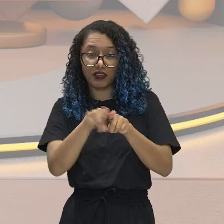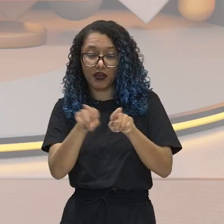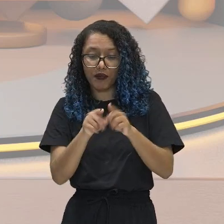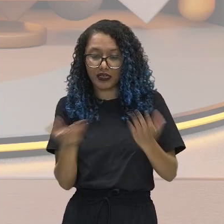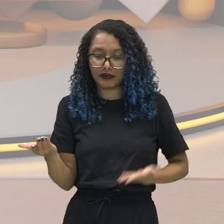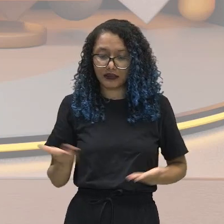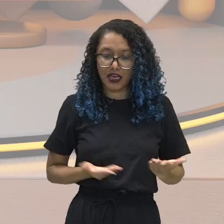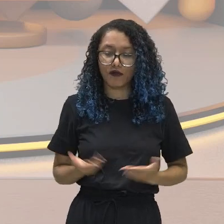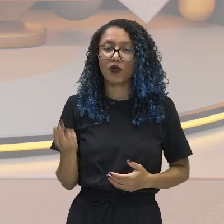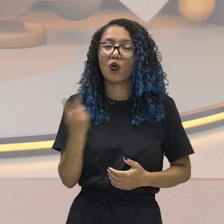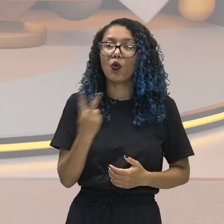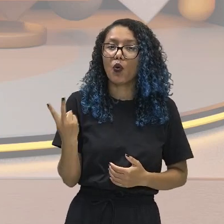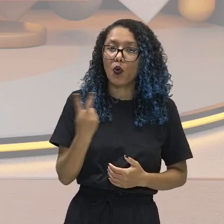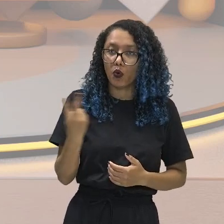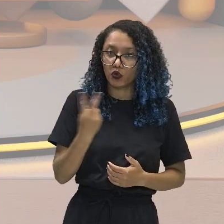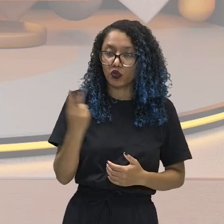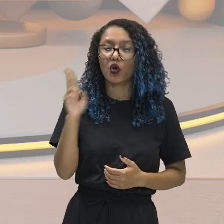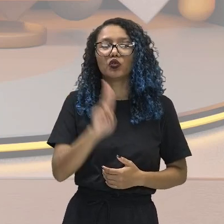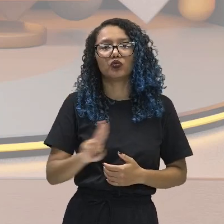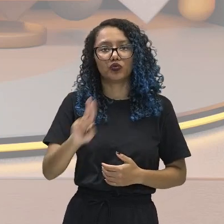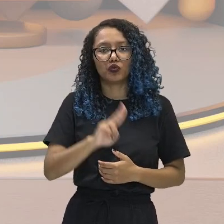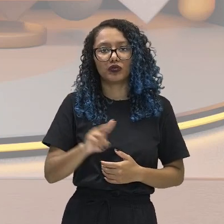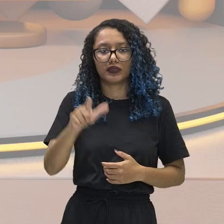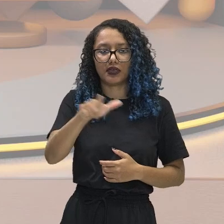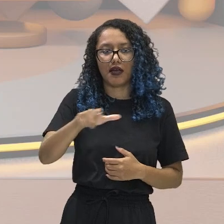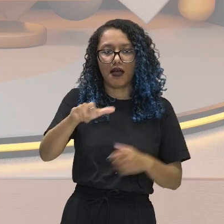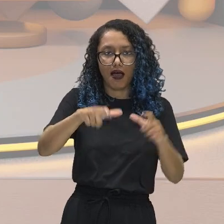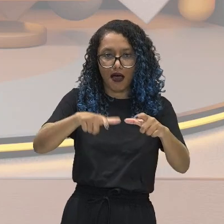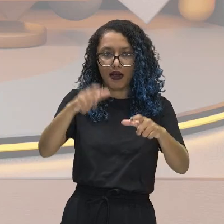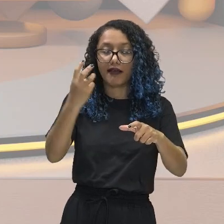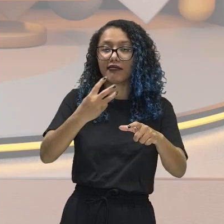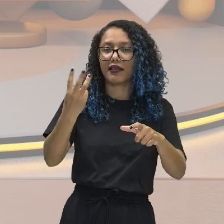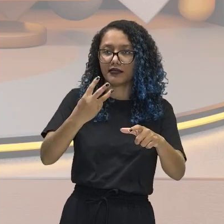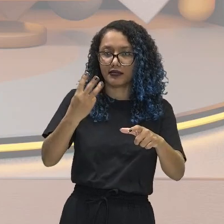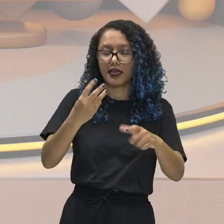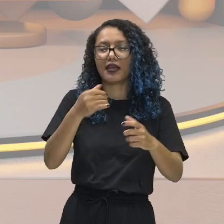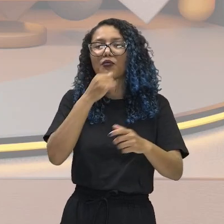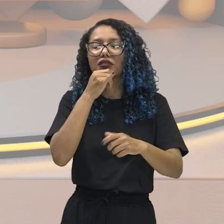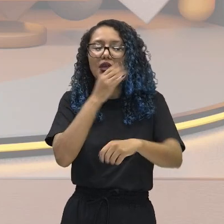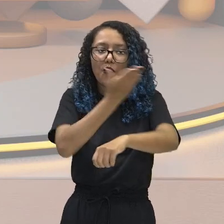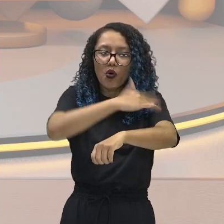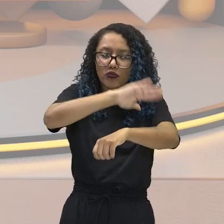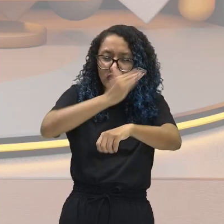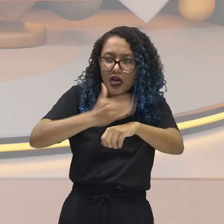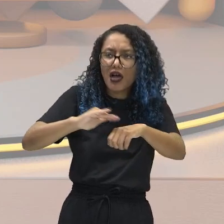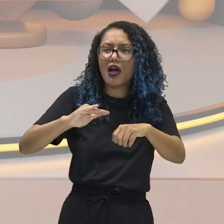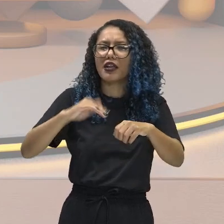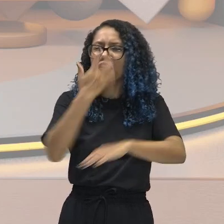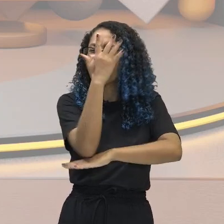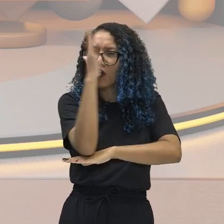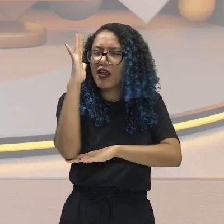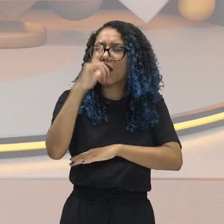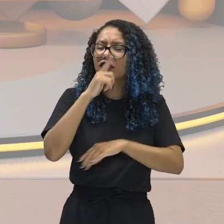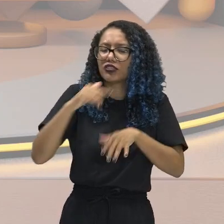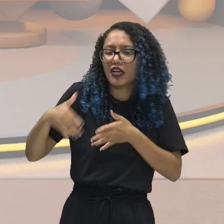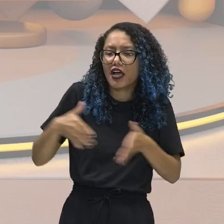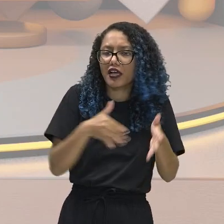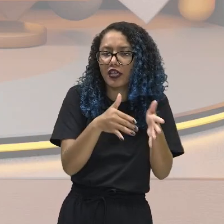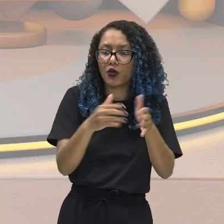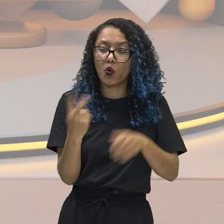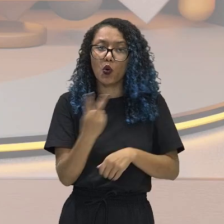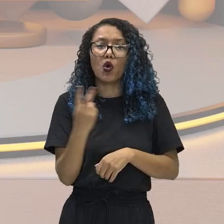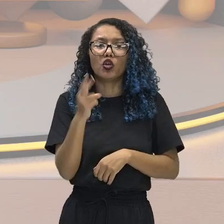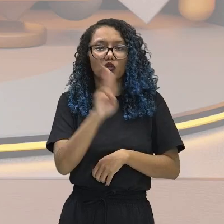como de servos. Era basicamente as montanhas, as florestas, os rios, que eram utilizados tanto por senhores como também